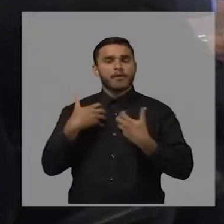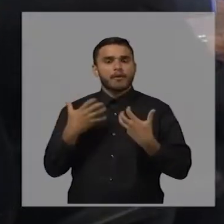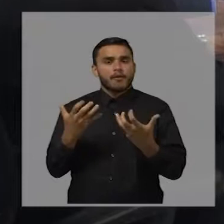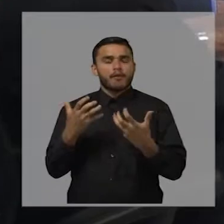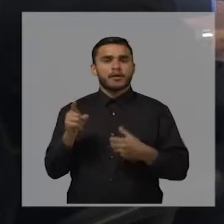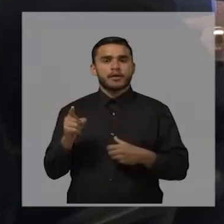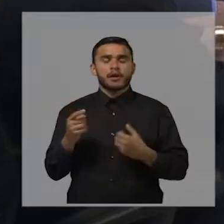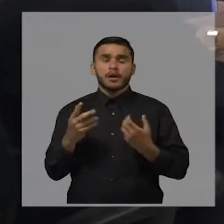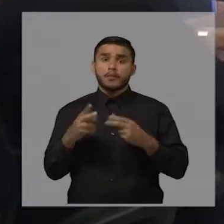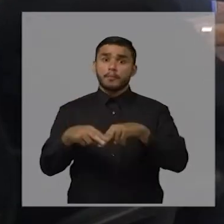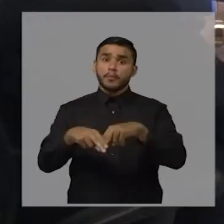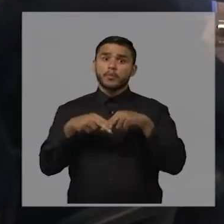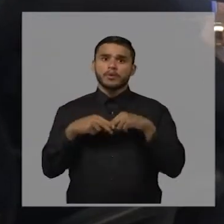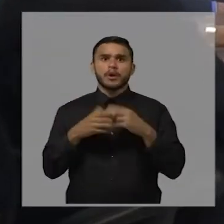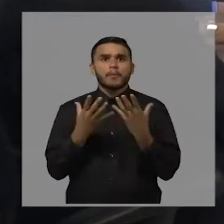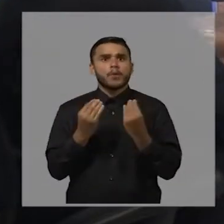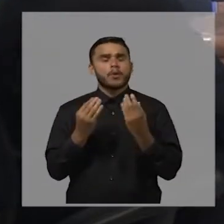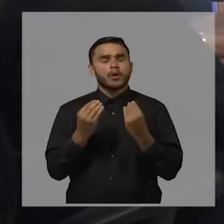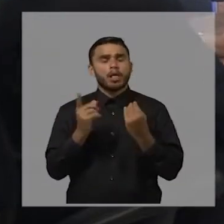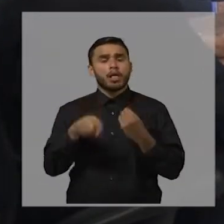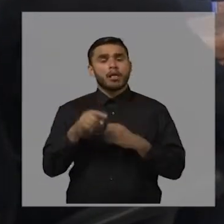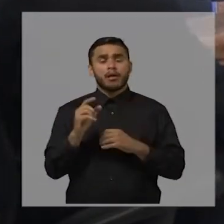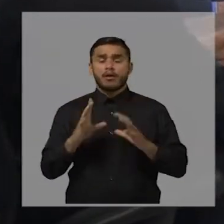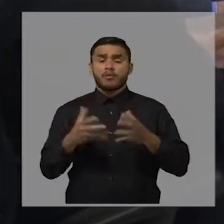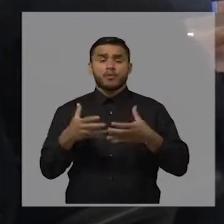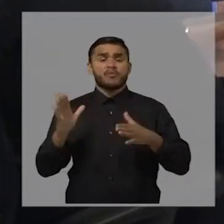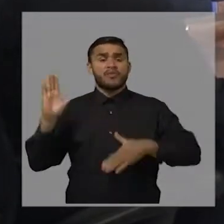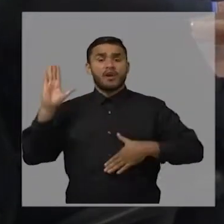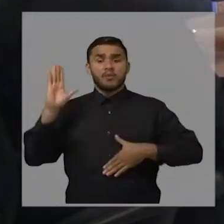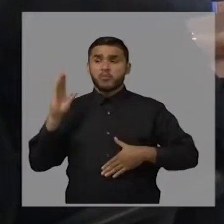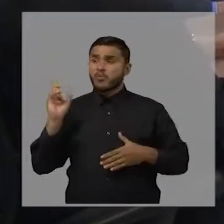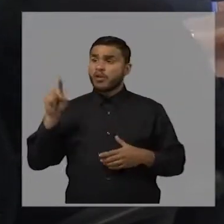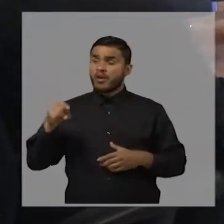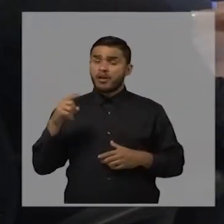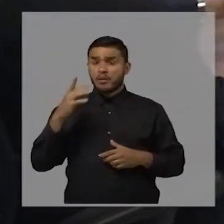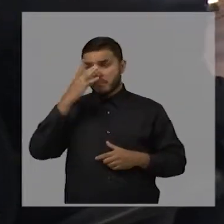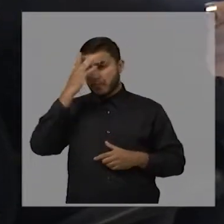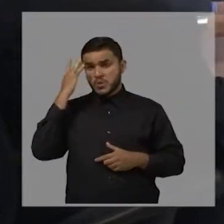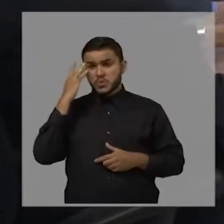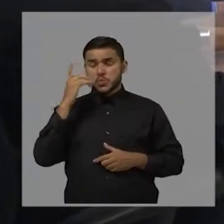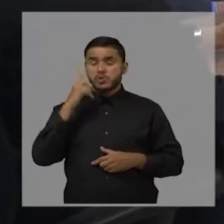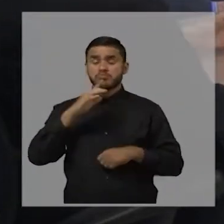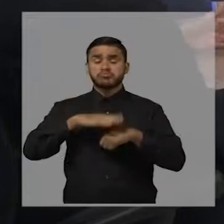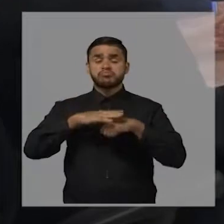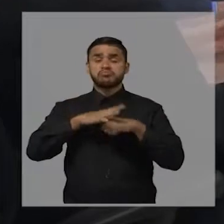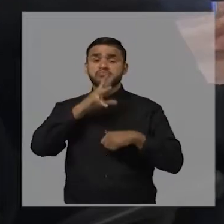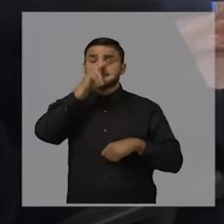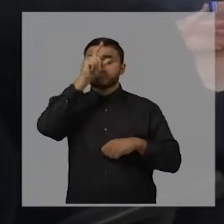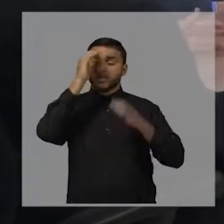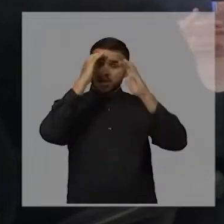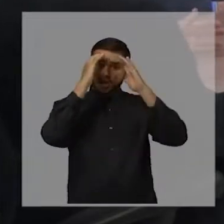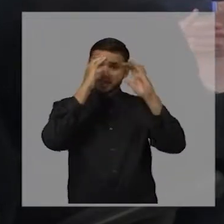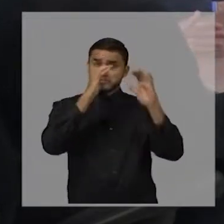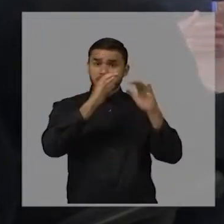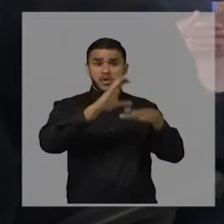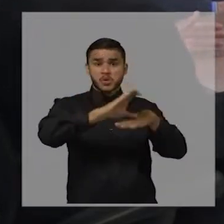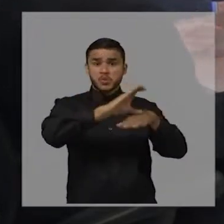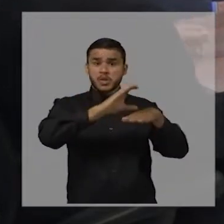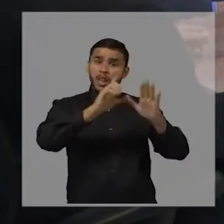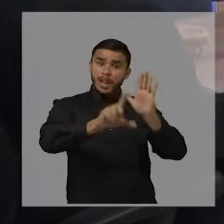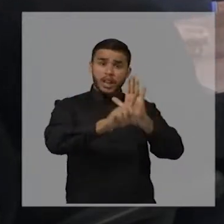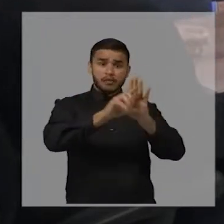favorável à disseminação do crime, que acaba se organizando, é até mais bem organizado do que o poder